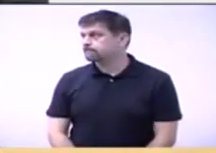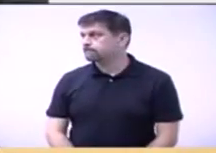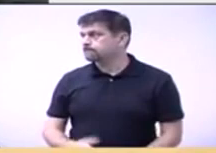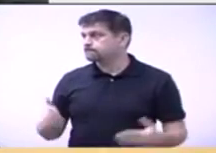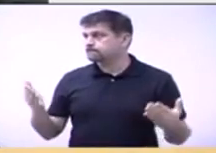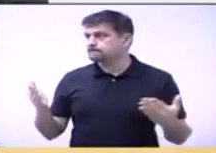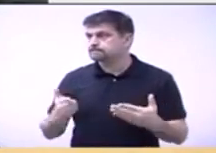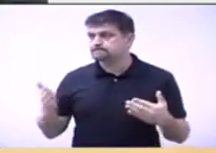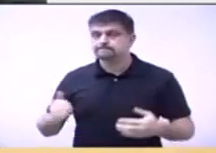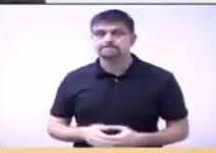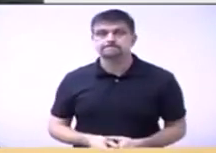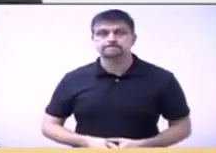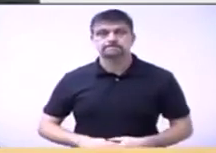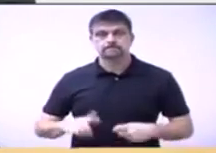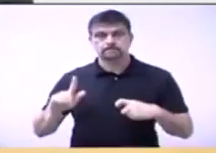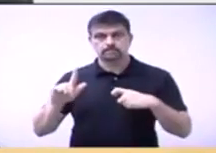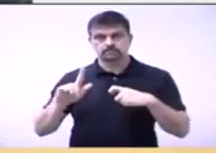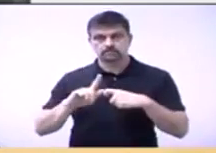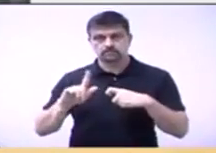vereador Dr. Gustavo Atecola.